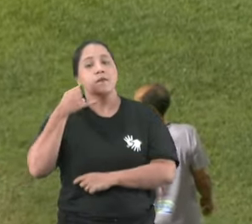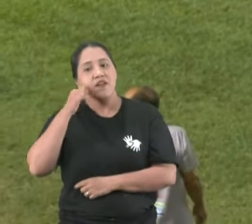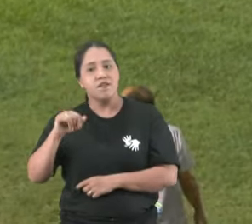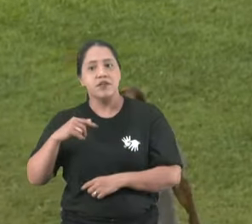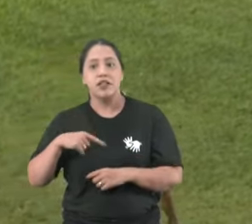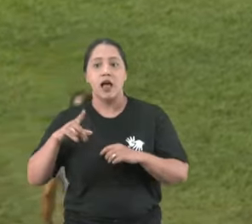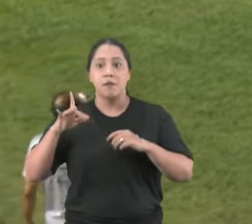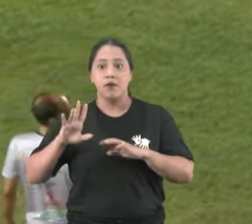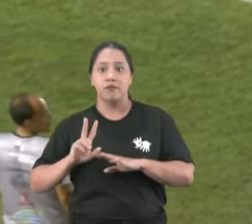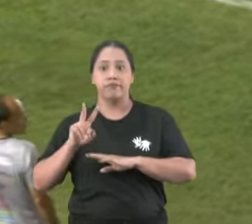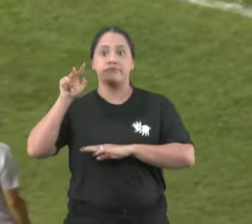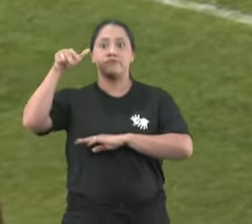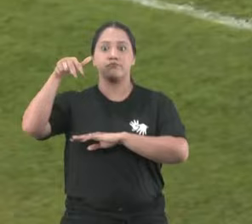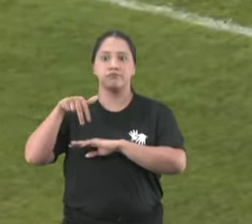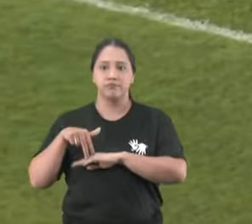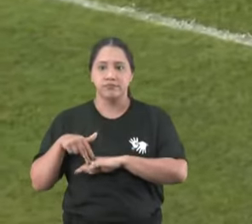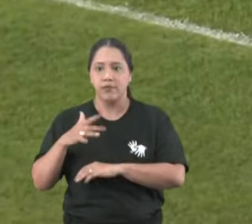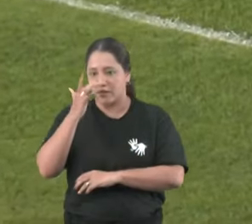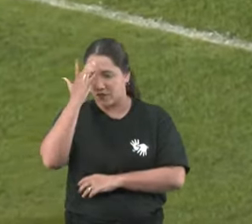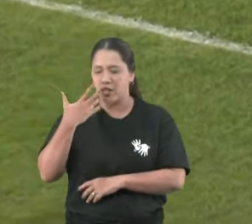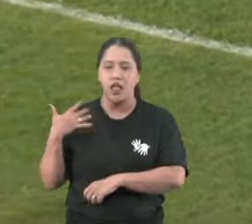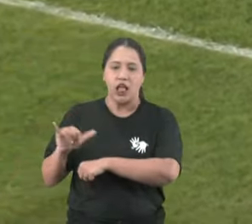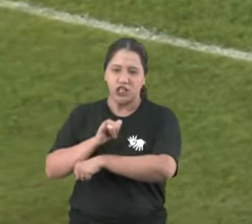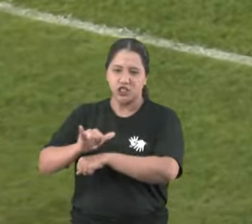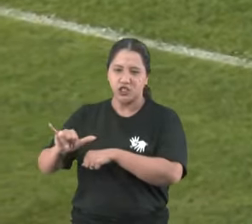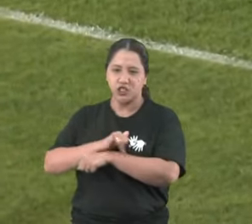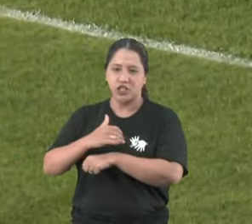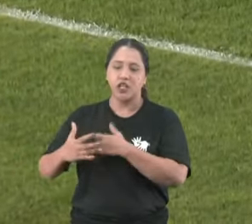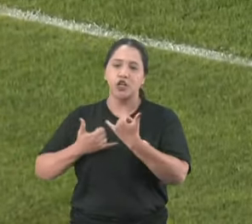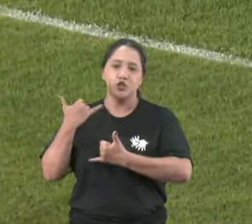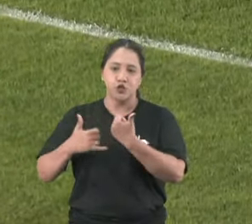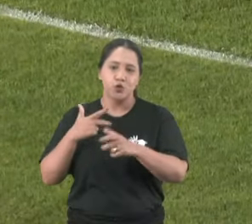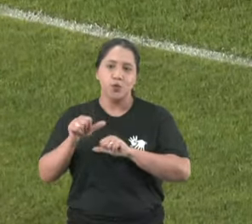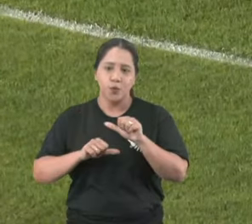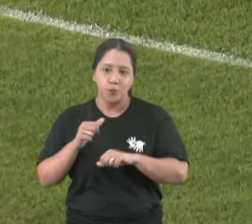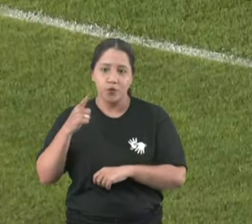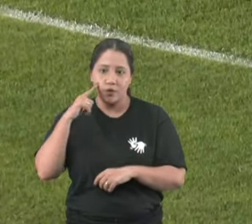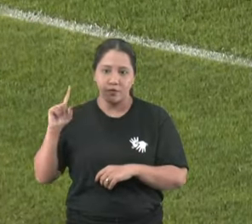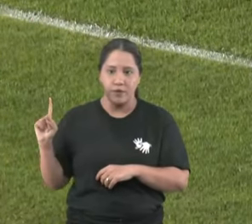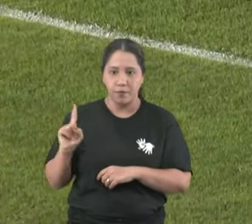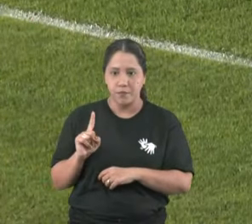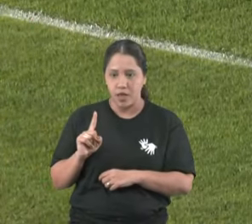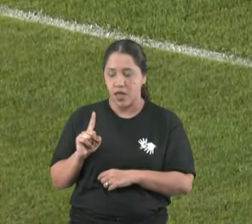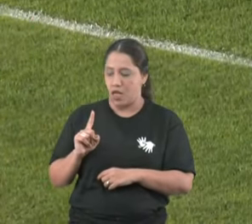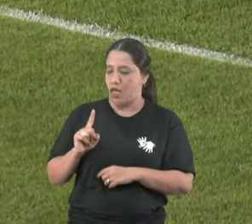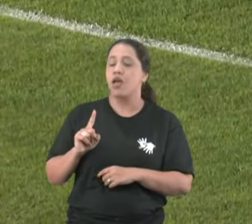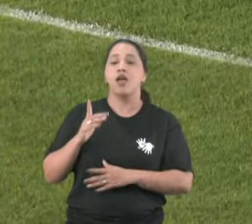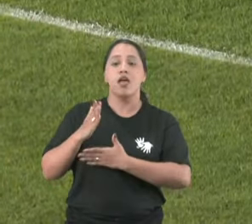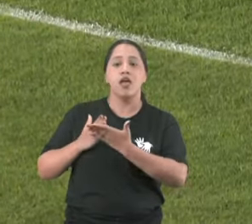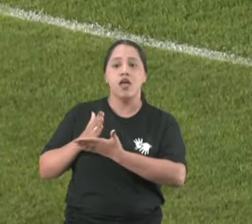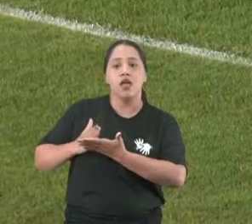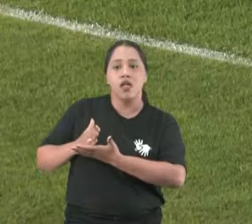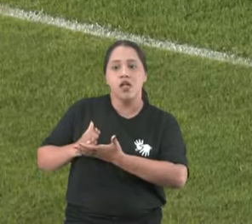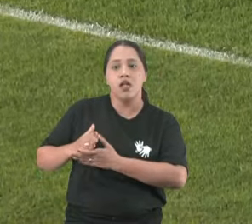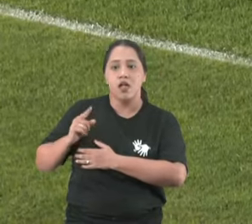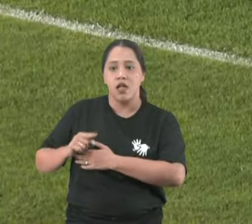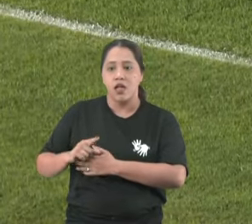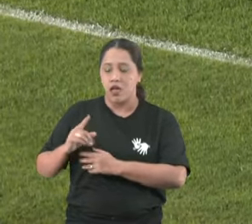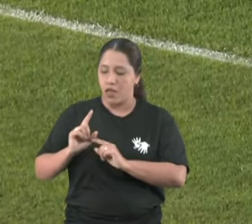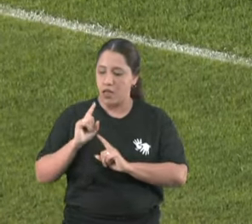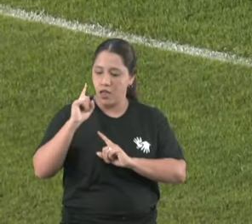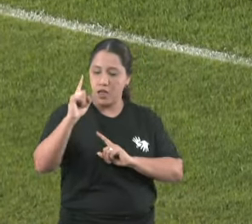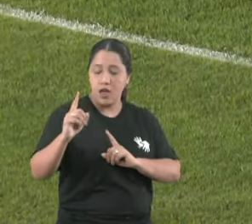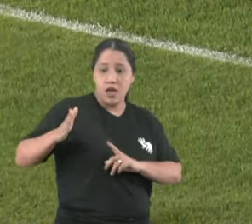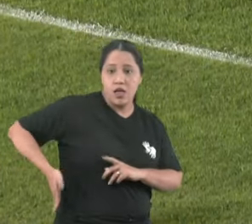mais facilitada. Então, estratégia de jogo mudada, um meia vem para o lado de campo em detrimento de um ponta